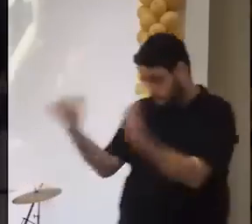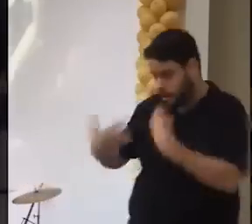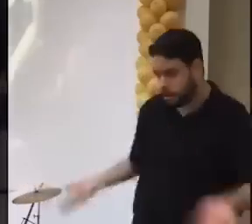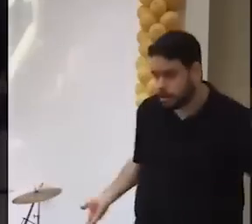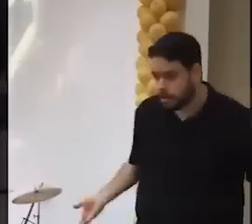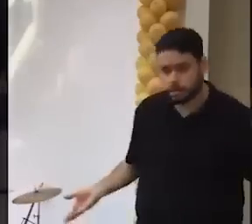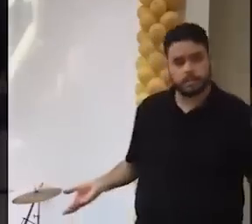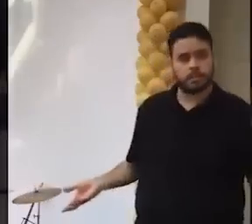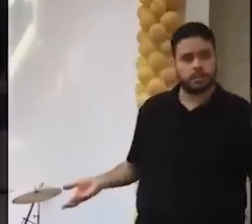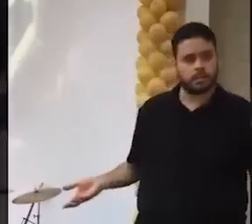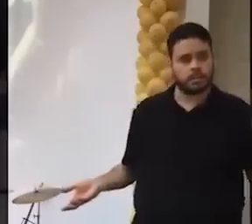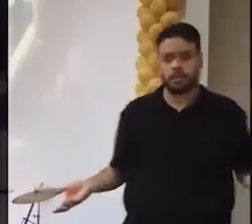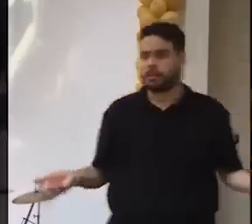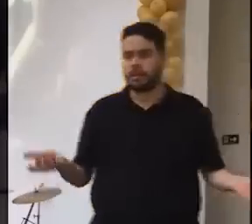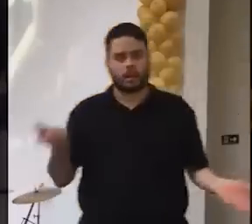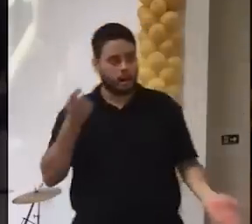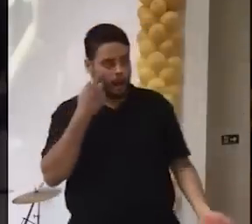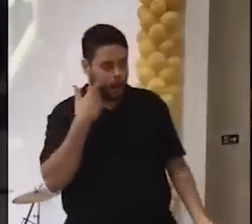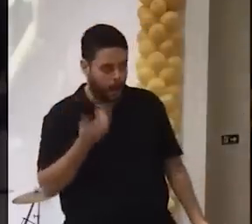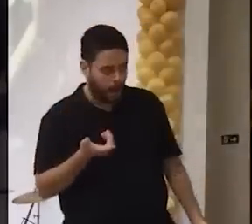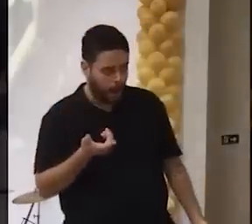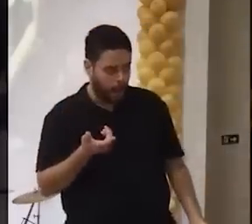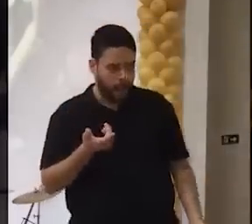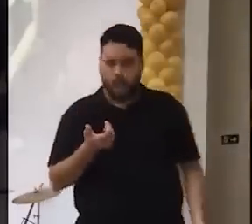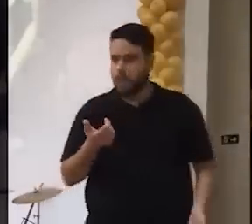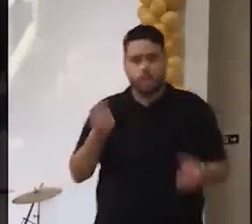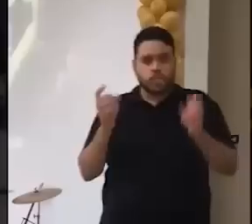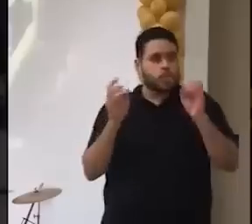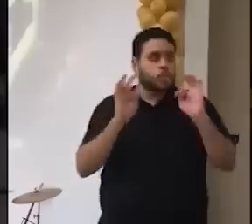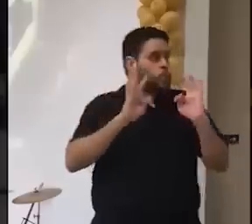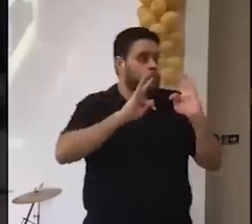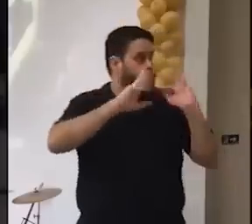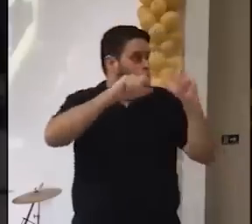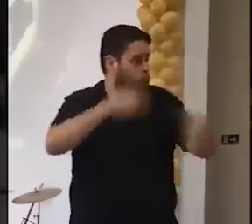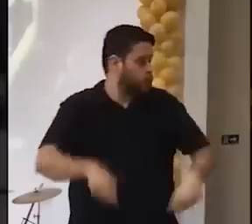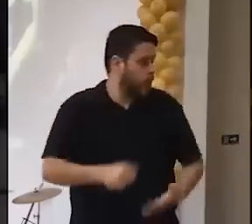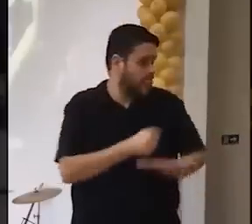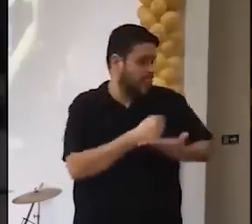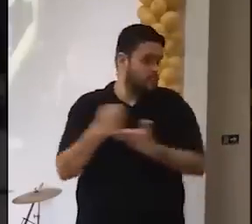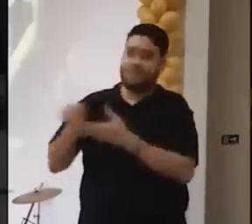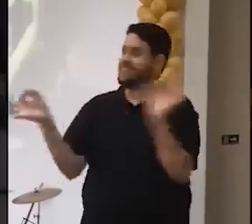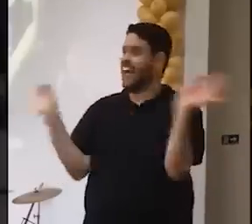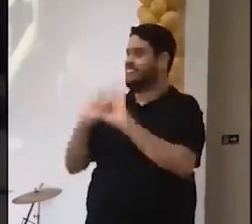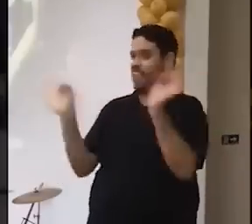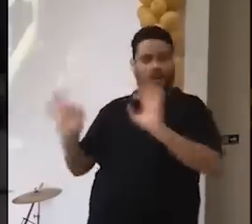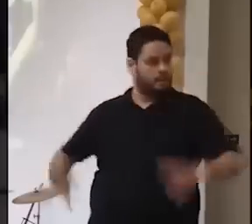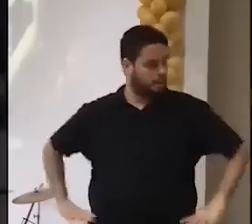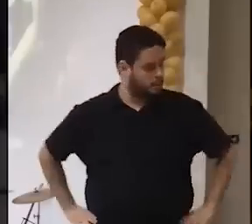Rapaz, ele deixou tudo, ele não levou nem um centavo.